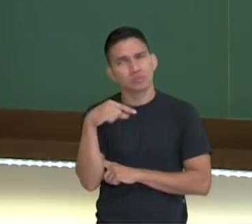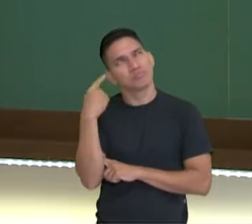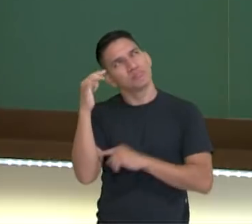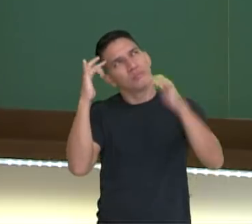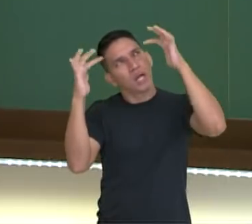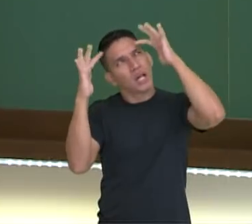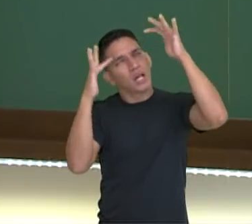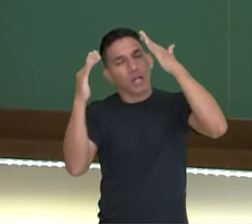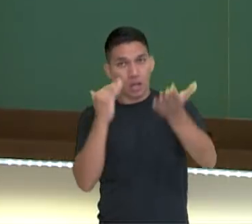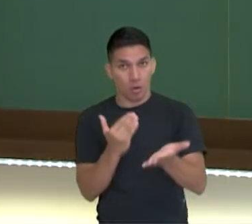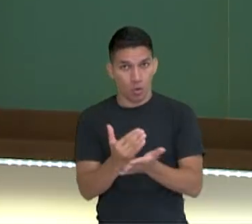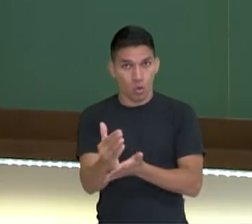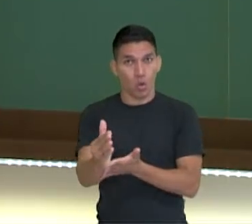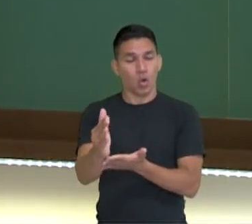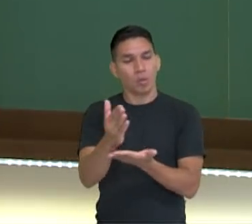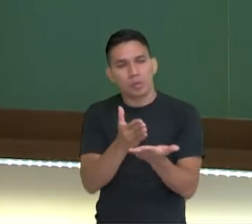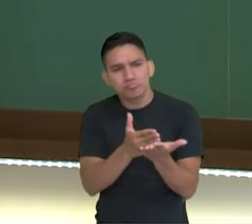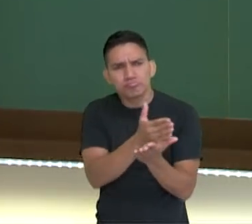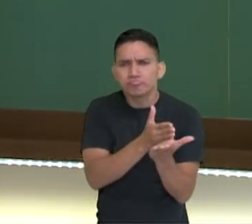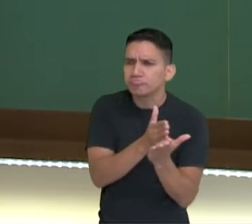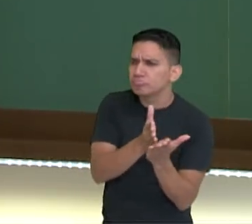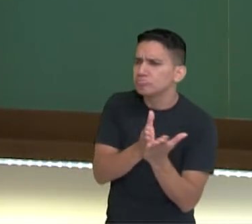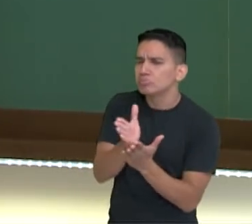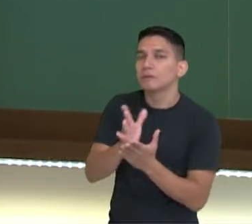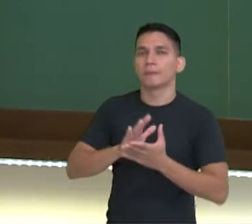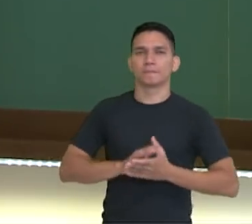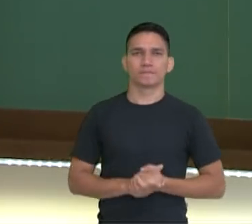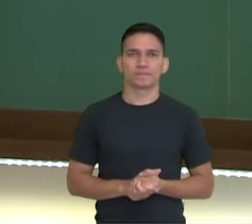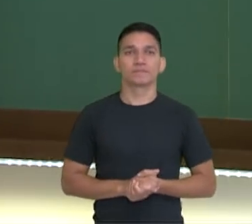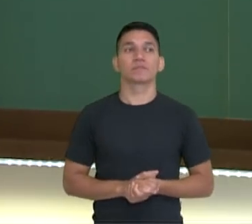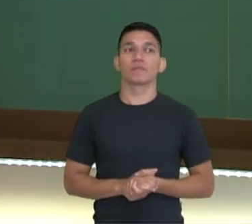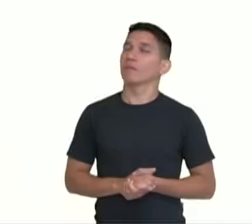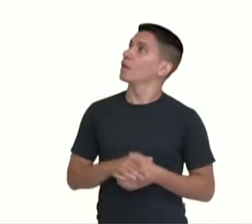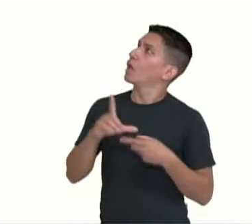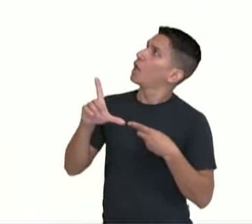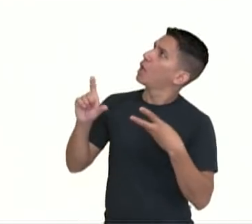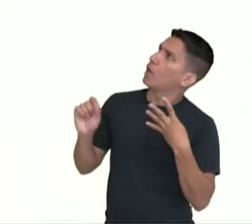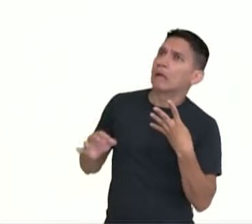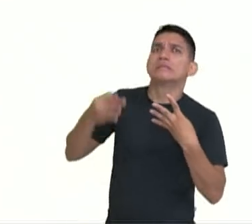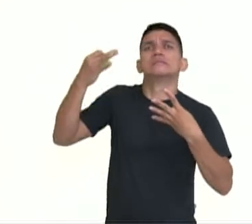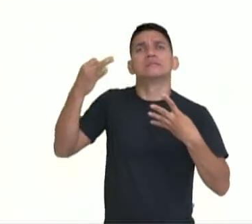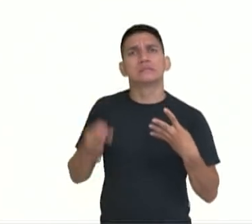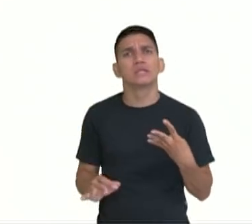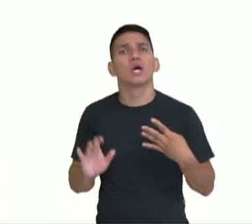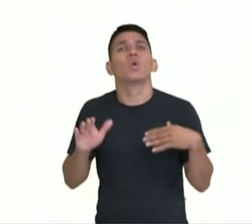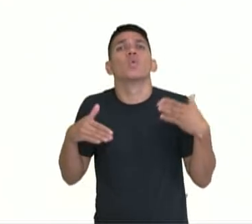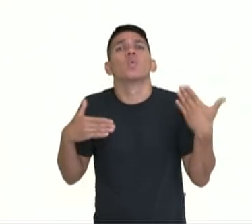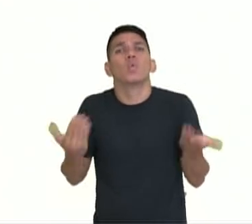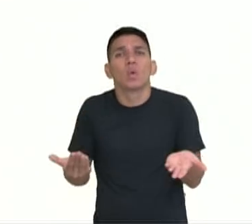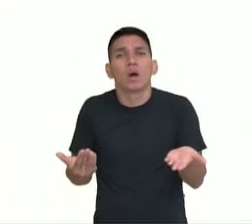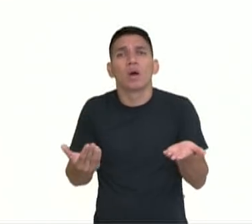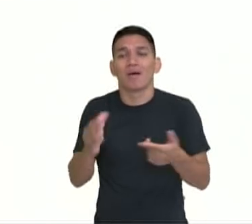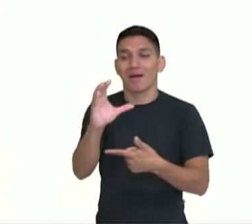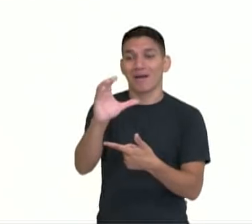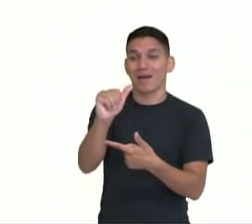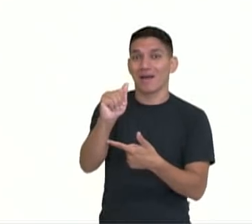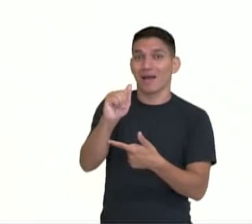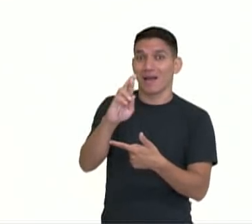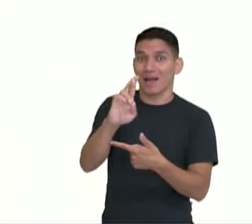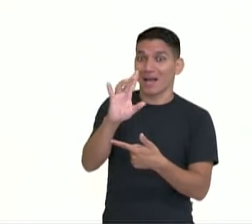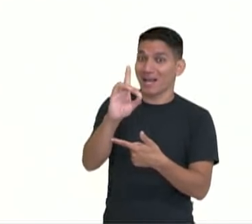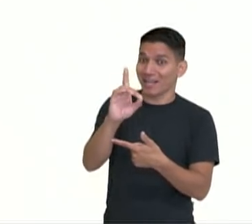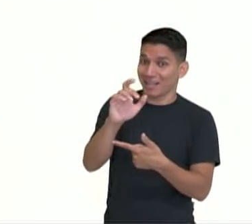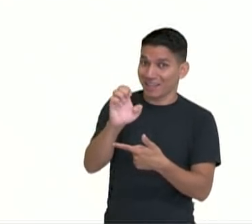ideia inicial aí de orientação. Assinale a alternativa correta. Os pontos cardeais